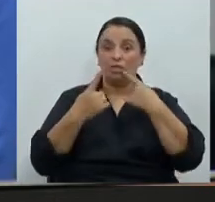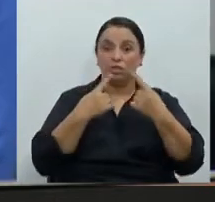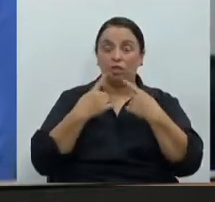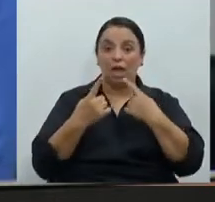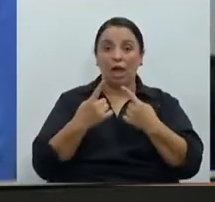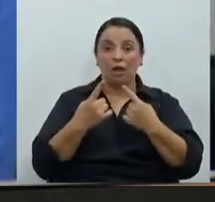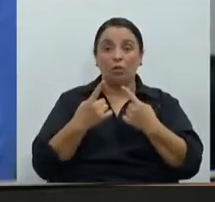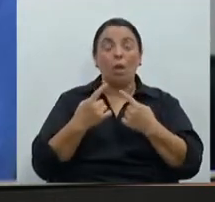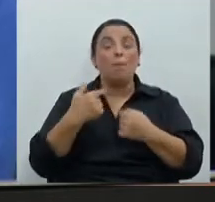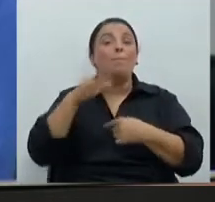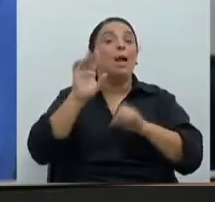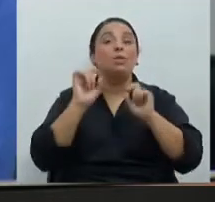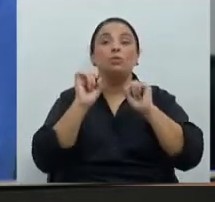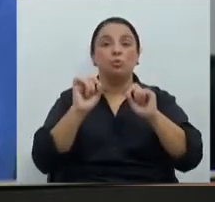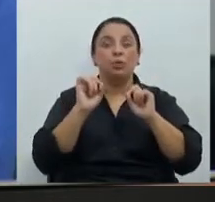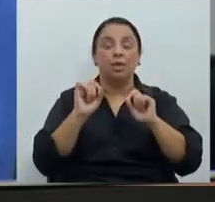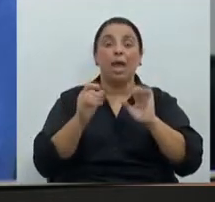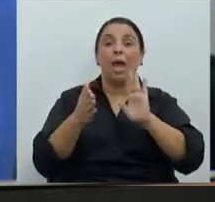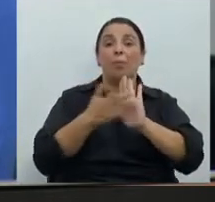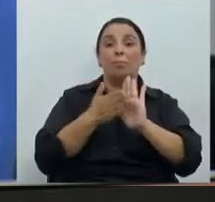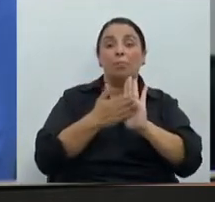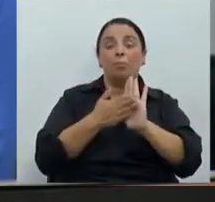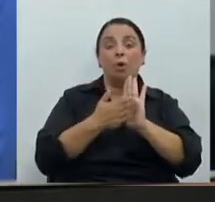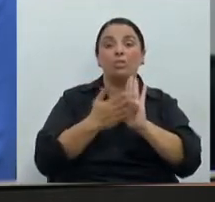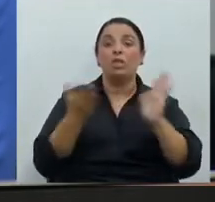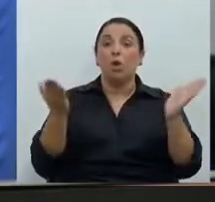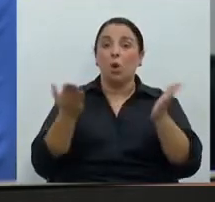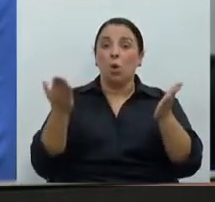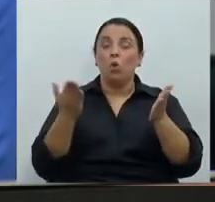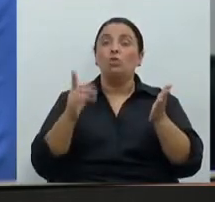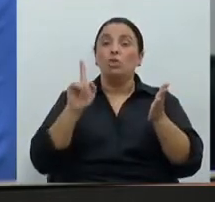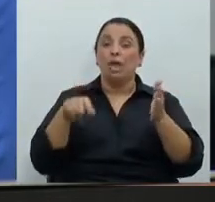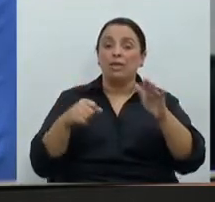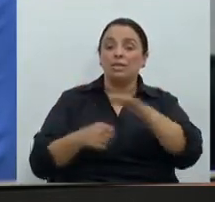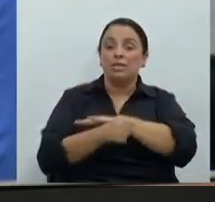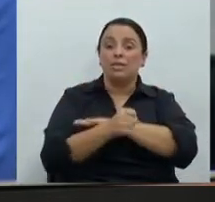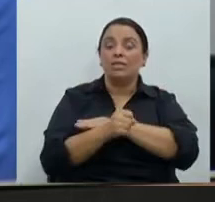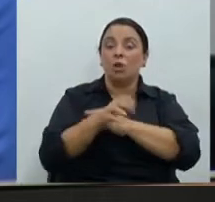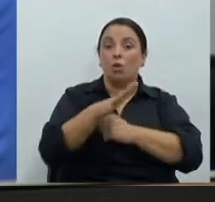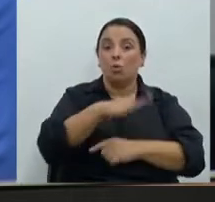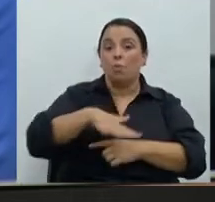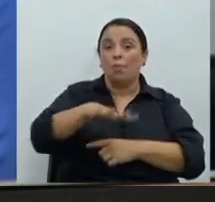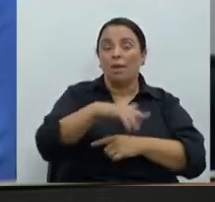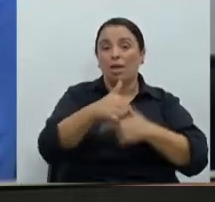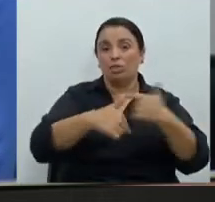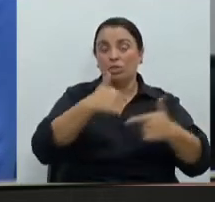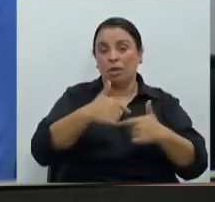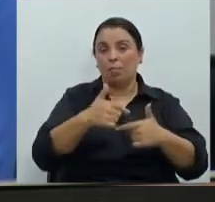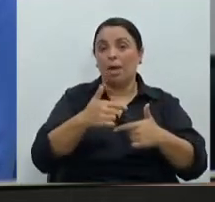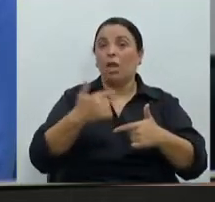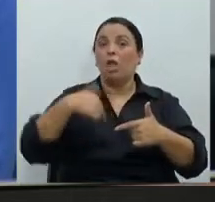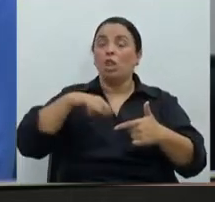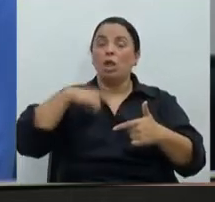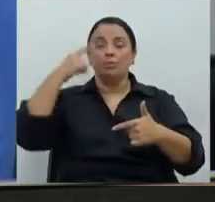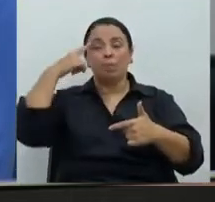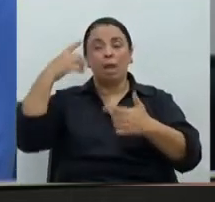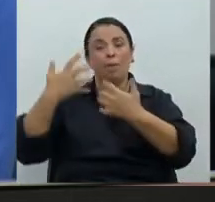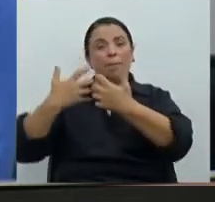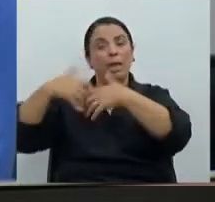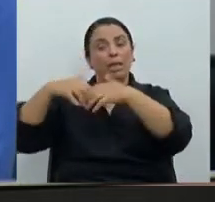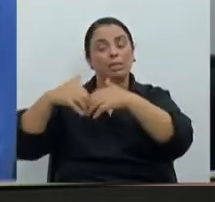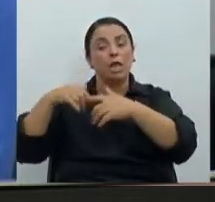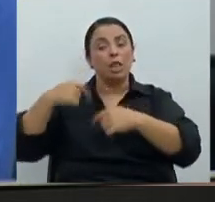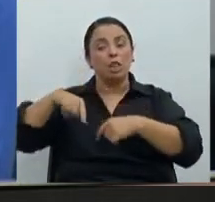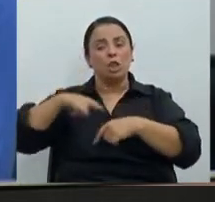hoje da inserção do mercado de trabalho, é a gente rever o que, que enquanto Secretaria de Educação, possamos